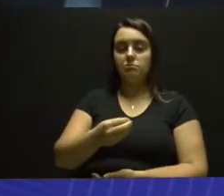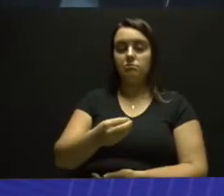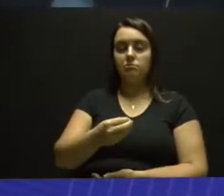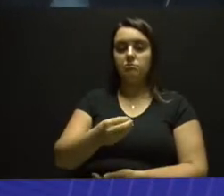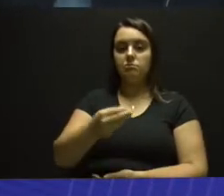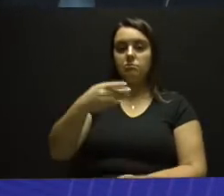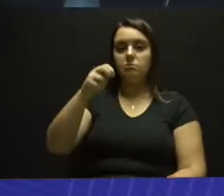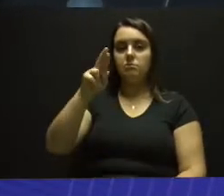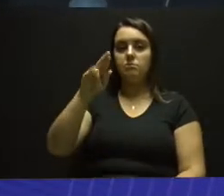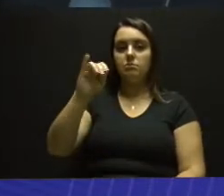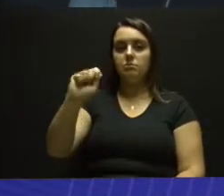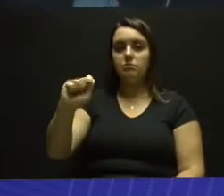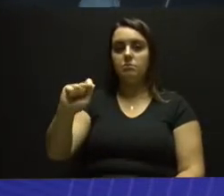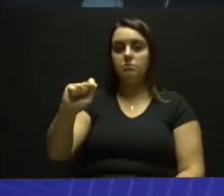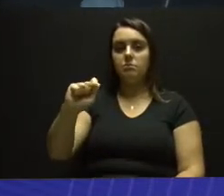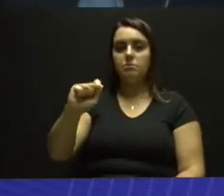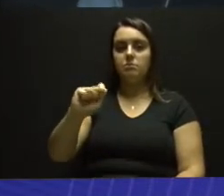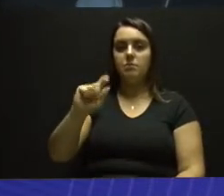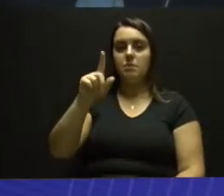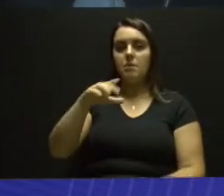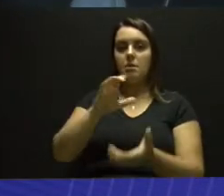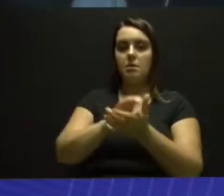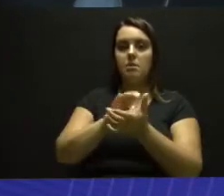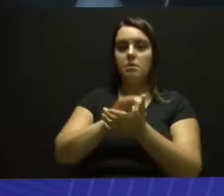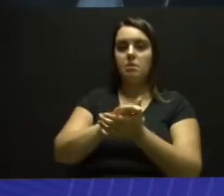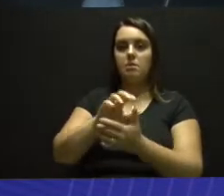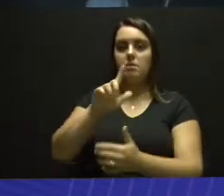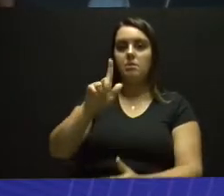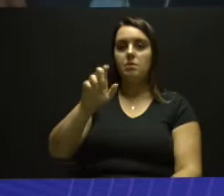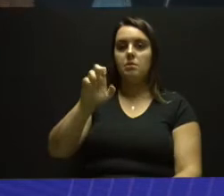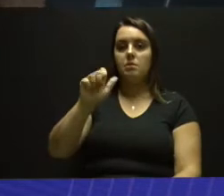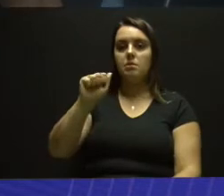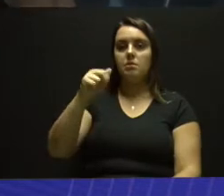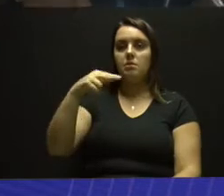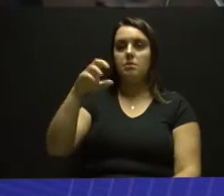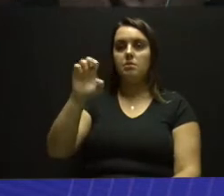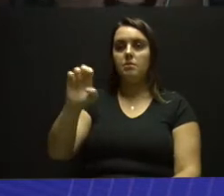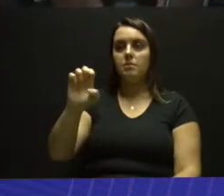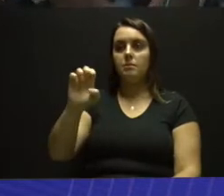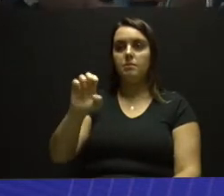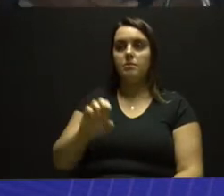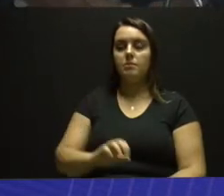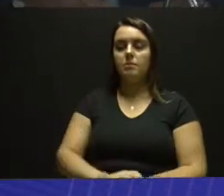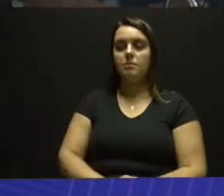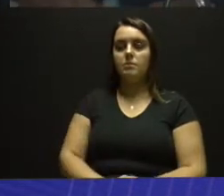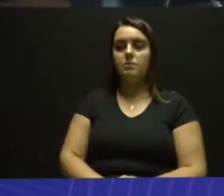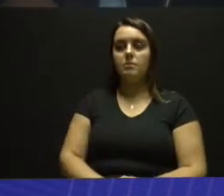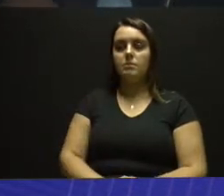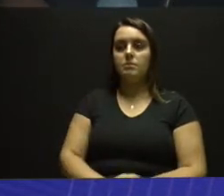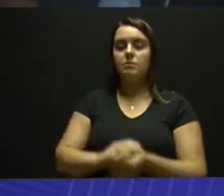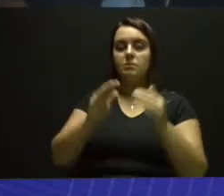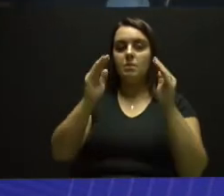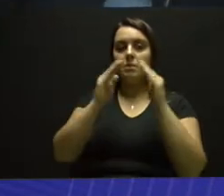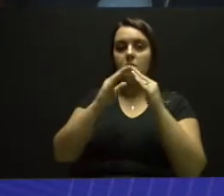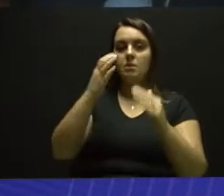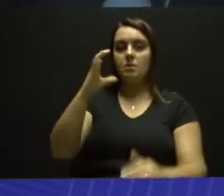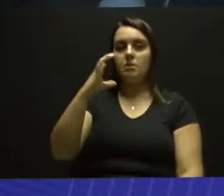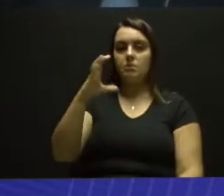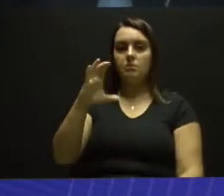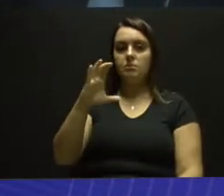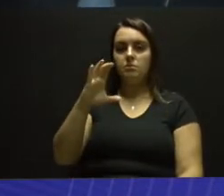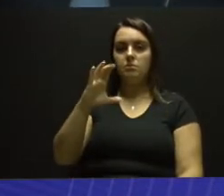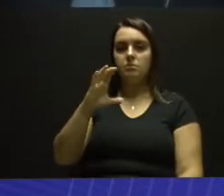e maria das graças dos santos é casado com jane pereira da silva santos ora em cubatão desde